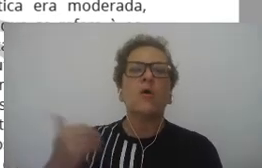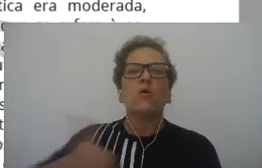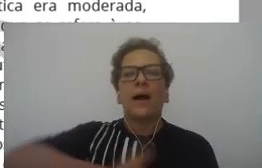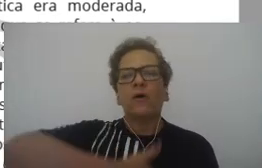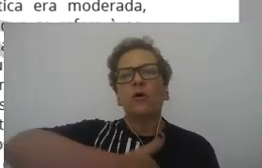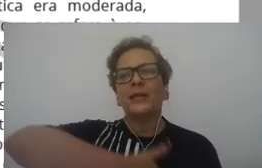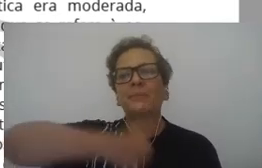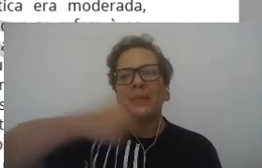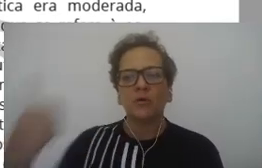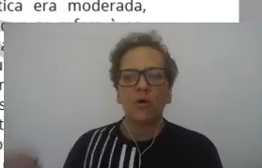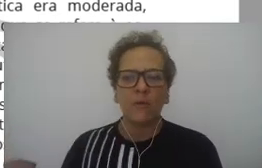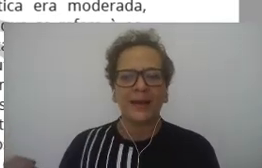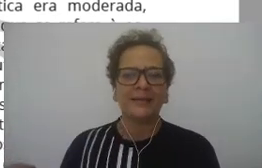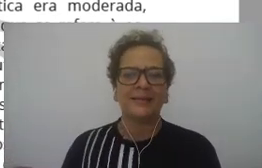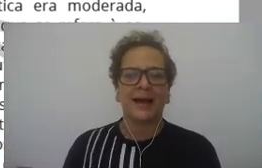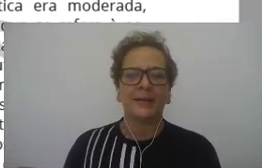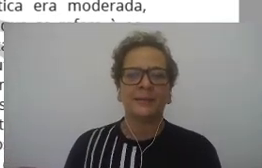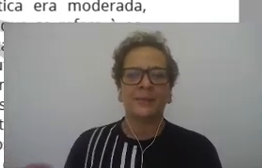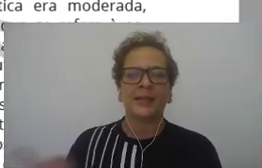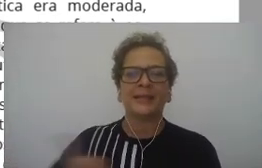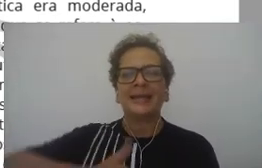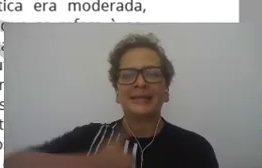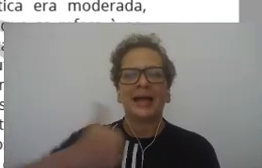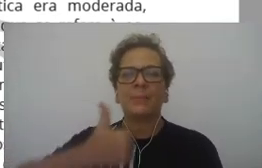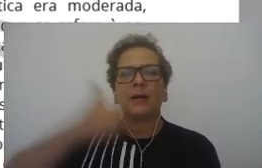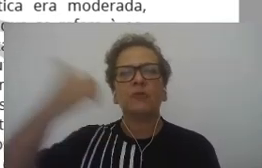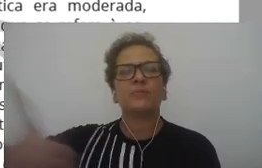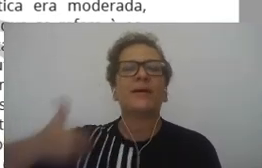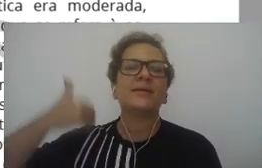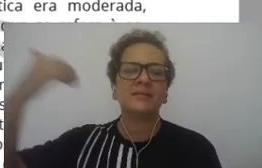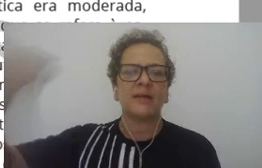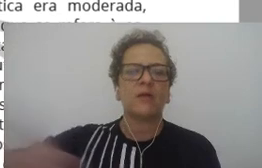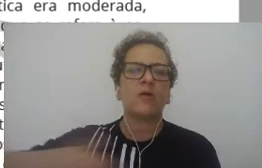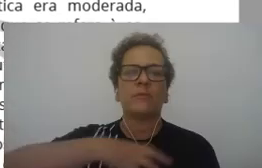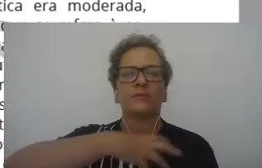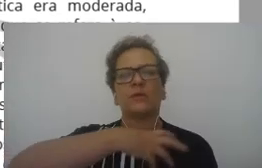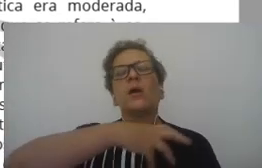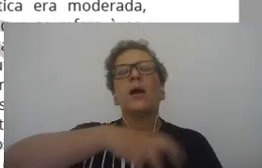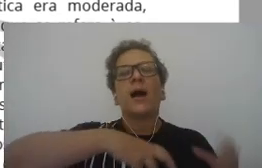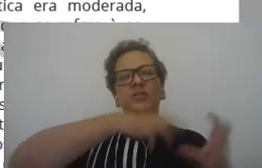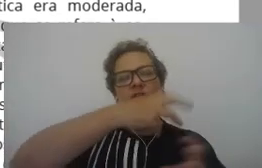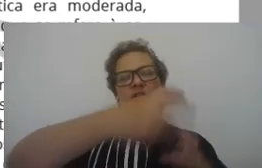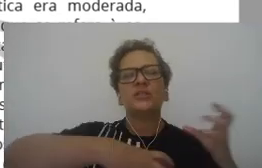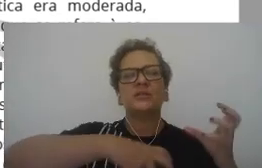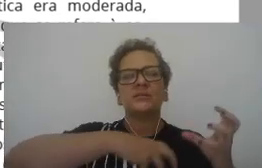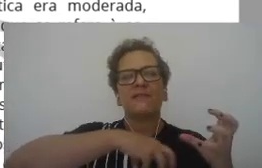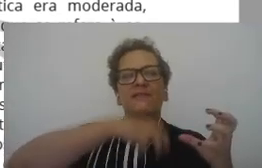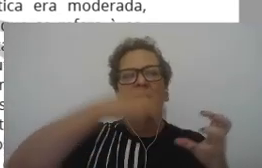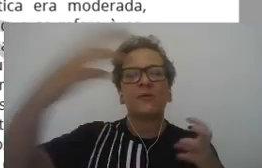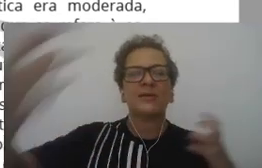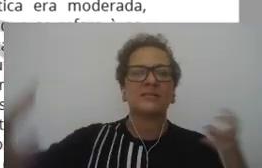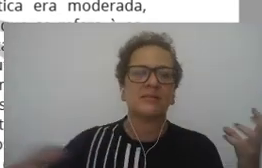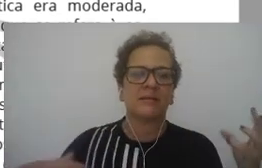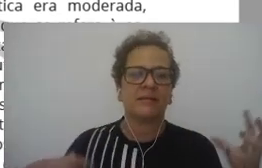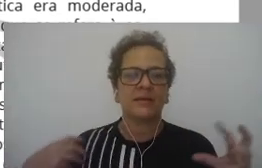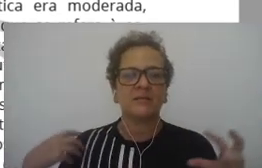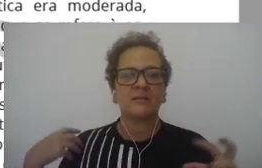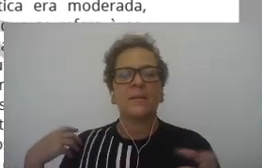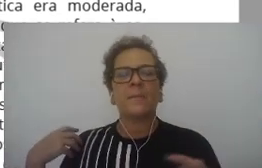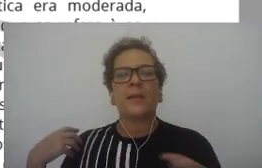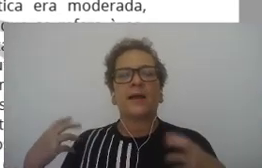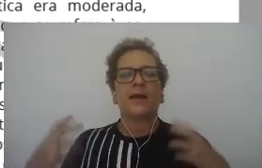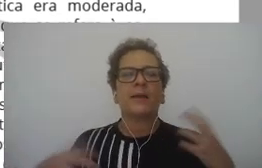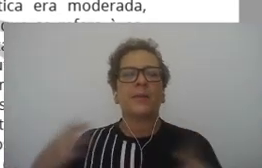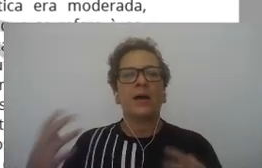do tempo o Barroco ele migrou para a Itália né da Itália para outros países da Europa então artistas levaram essas